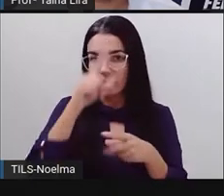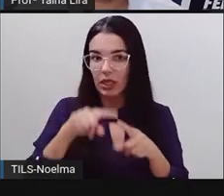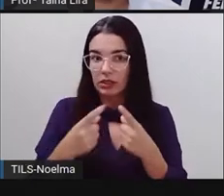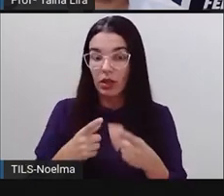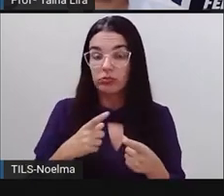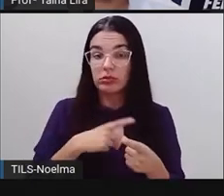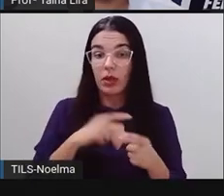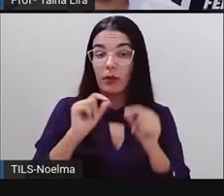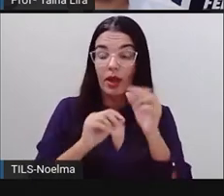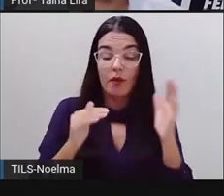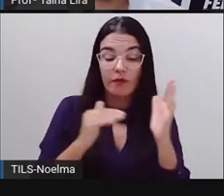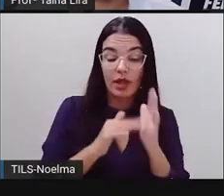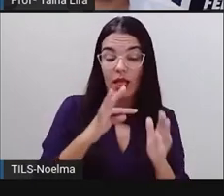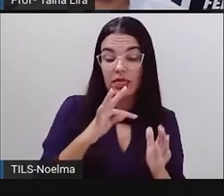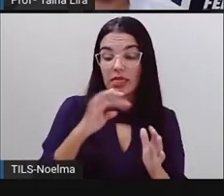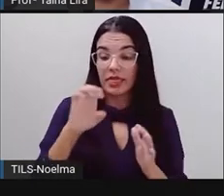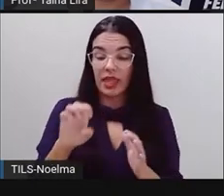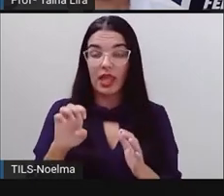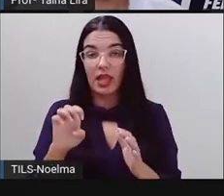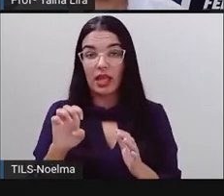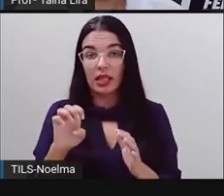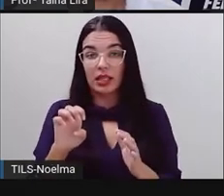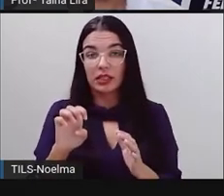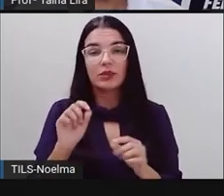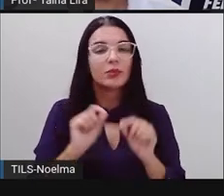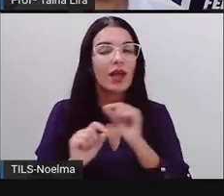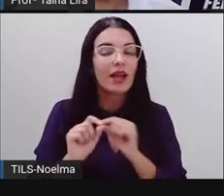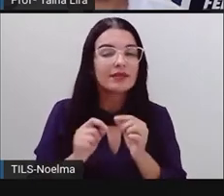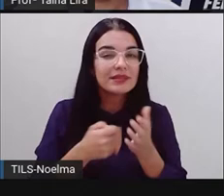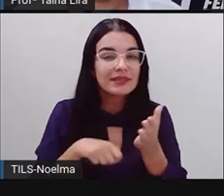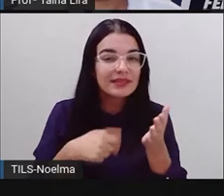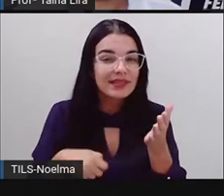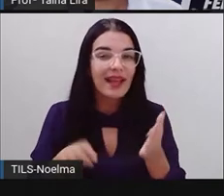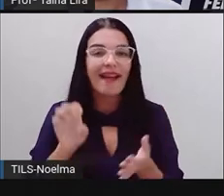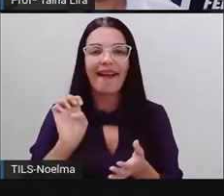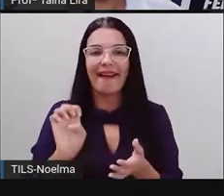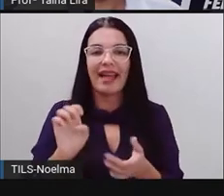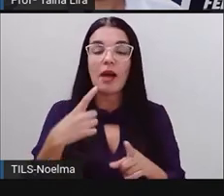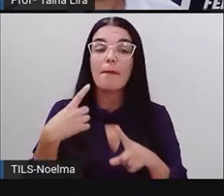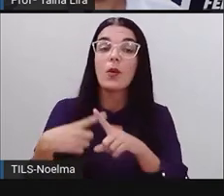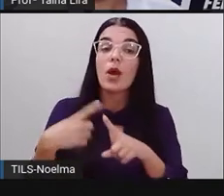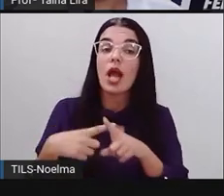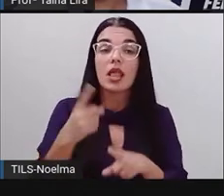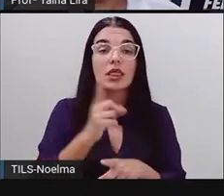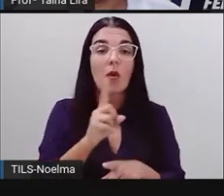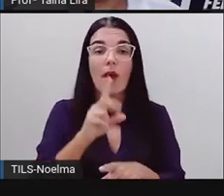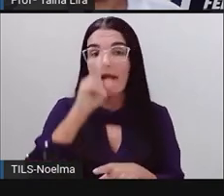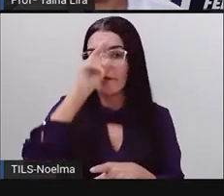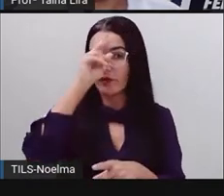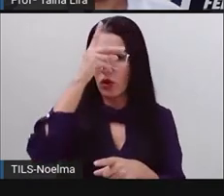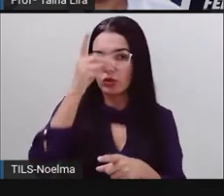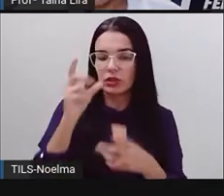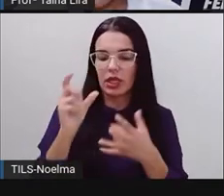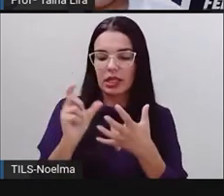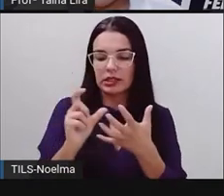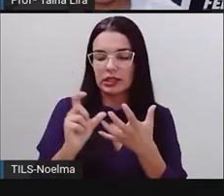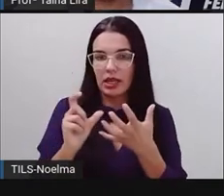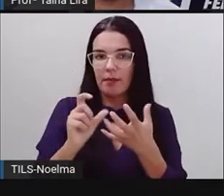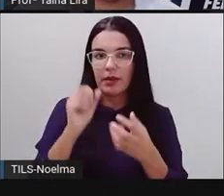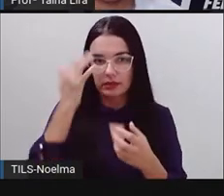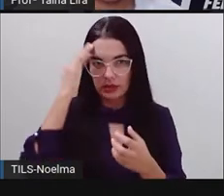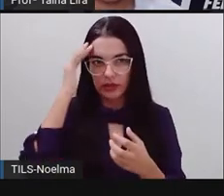nós temos aqui no final assim lá bate escrita então com a letra é porque não é uma sílaba forte